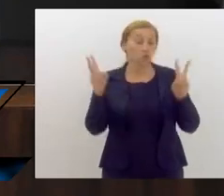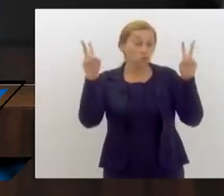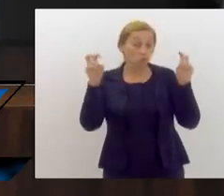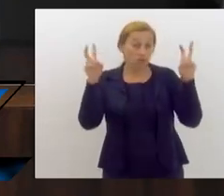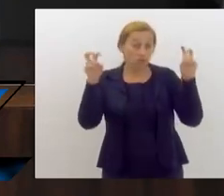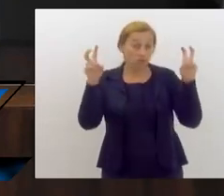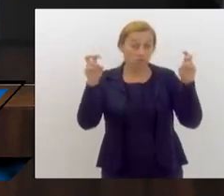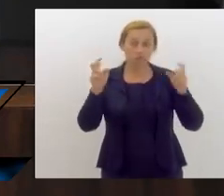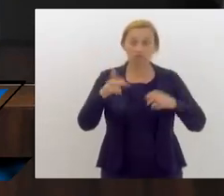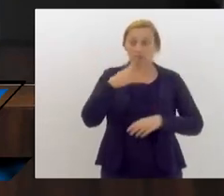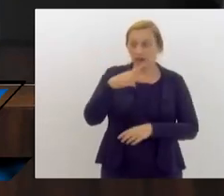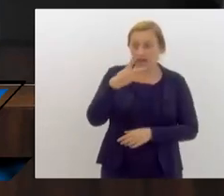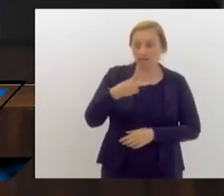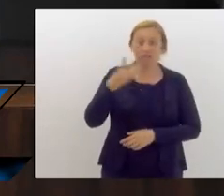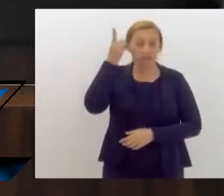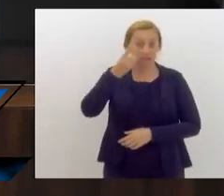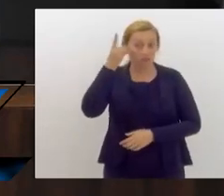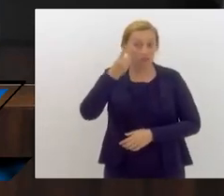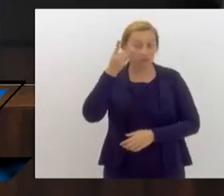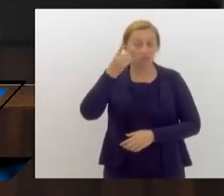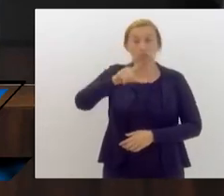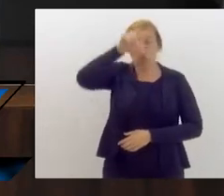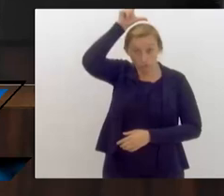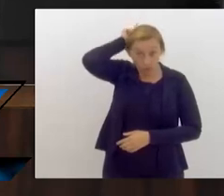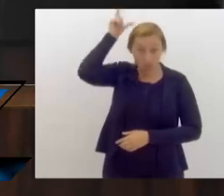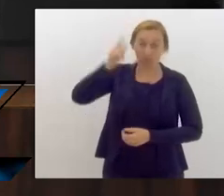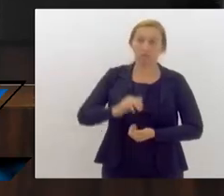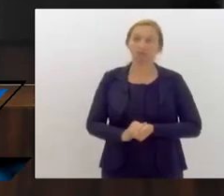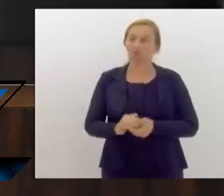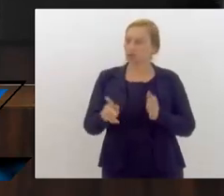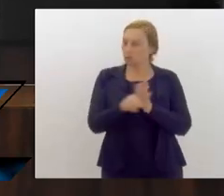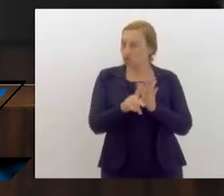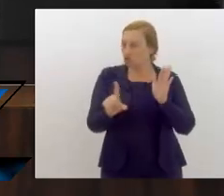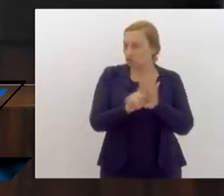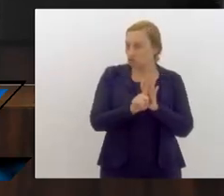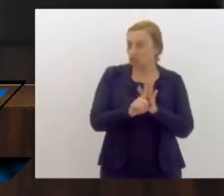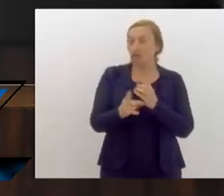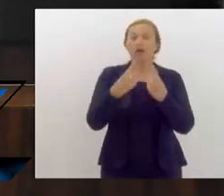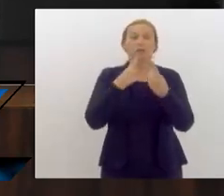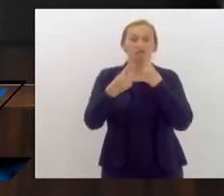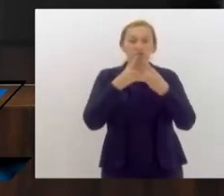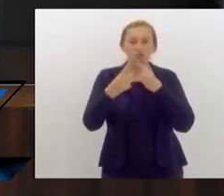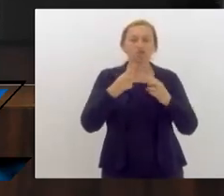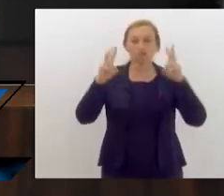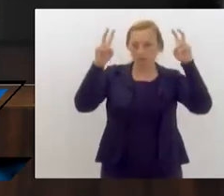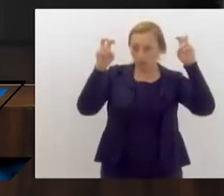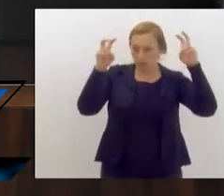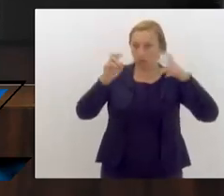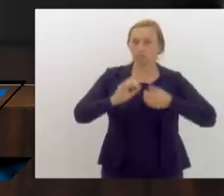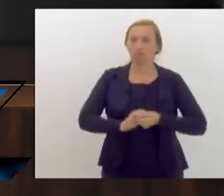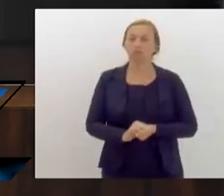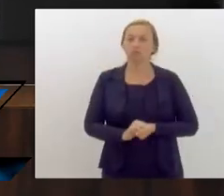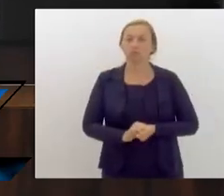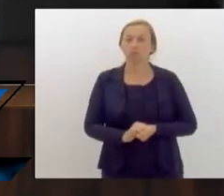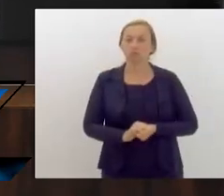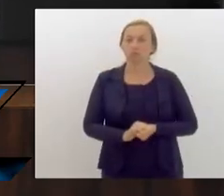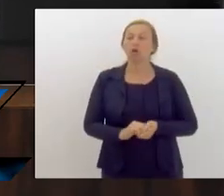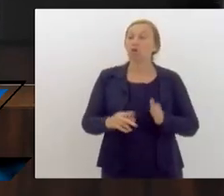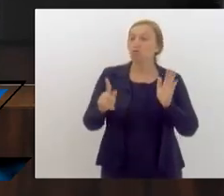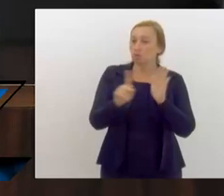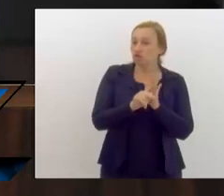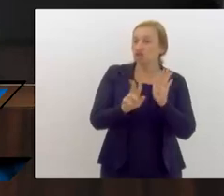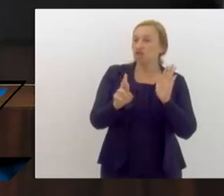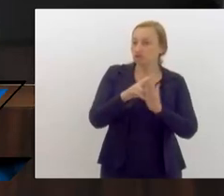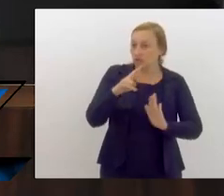colocada pelo Deputado Luiz Paulo de um projeto de lei para a gente discutir a questão da isso dos projetos